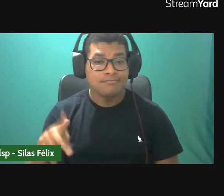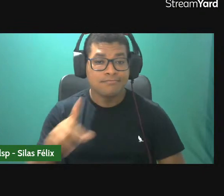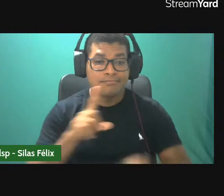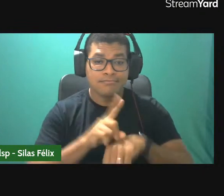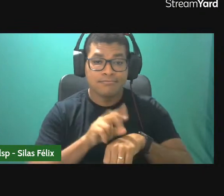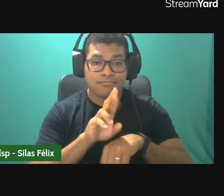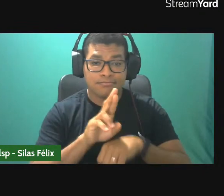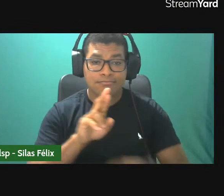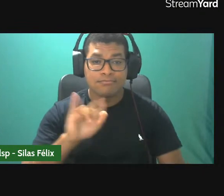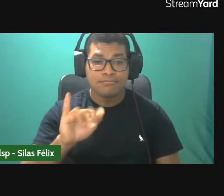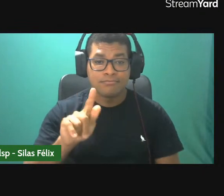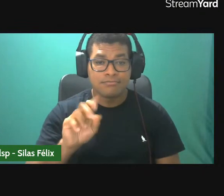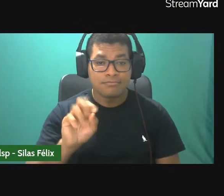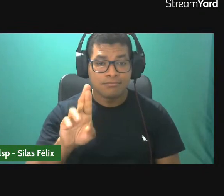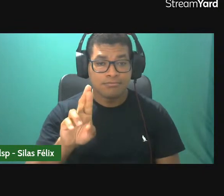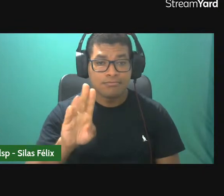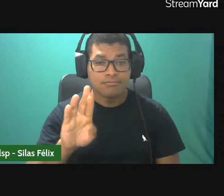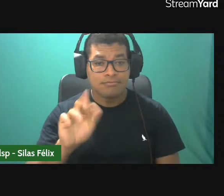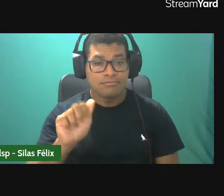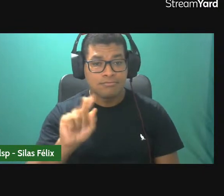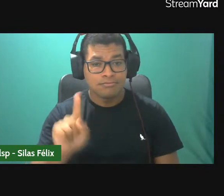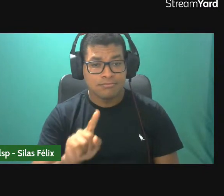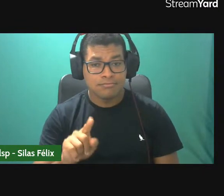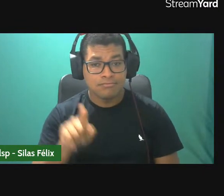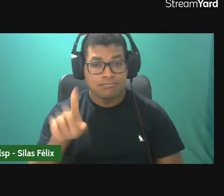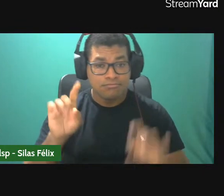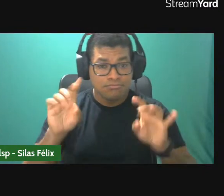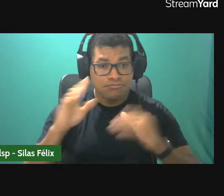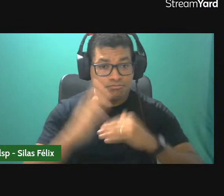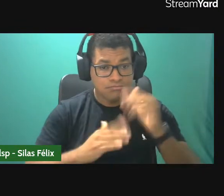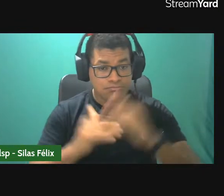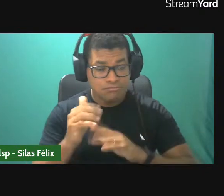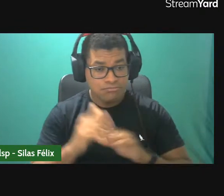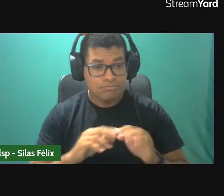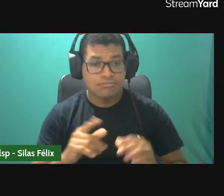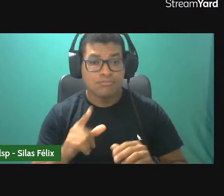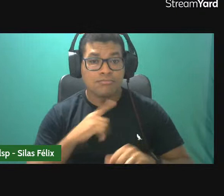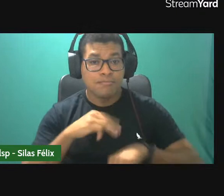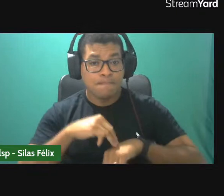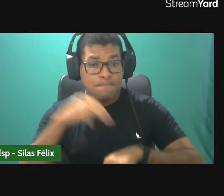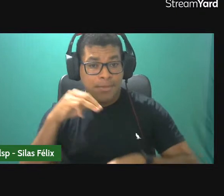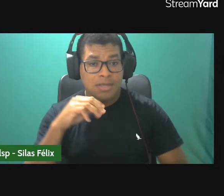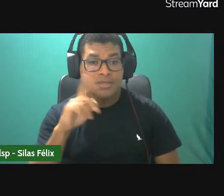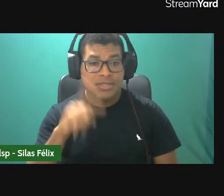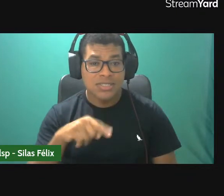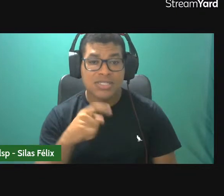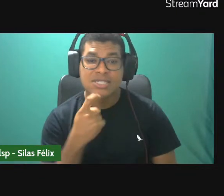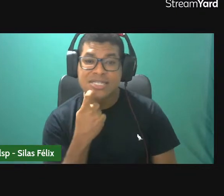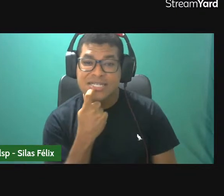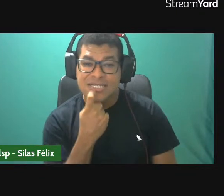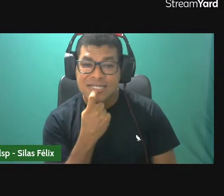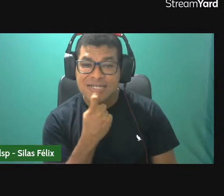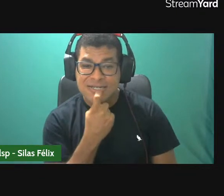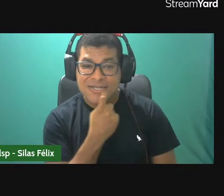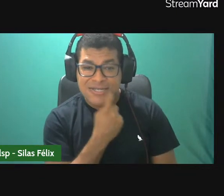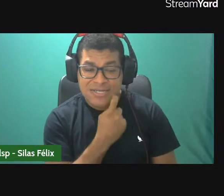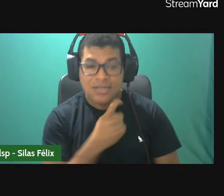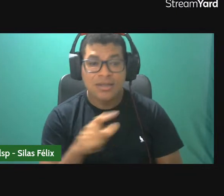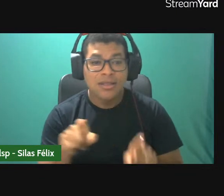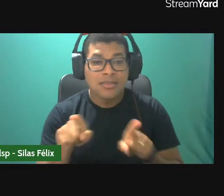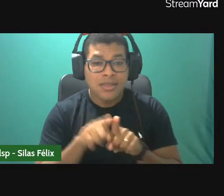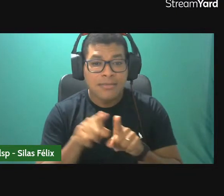Brax, especialista, mestre e doutor em endodontia, especialista em